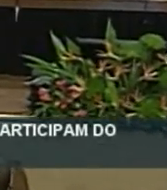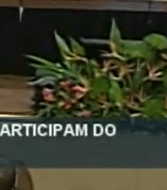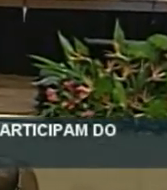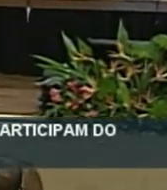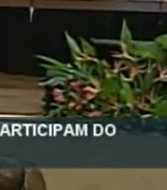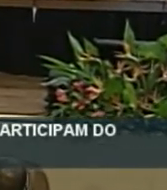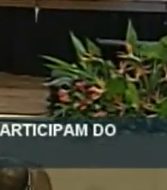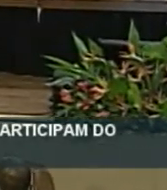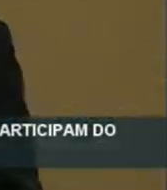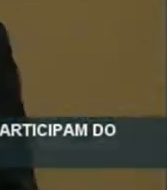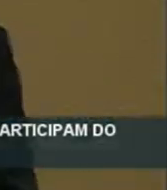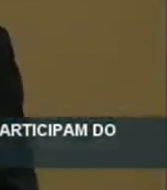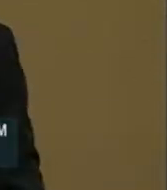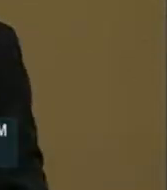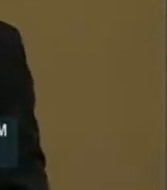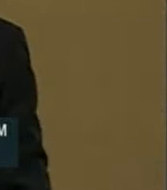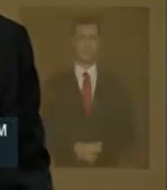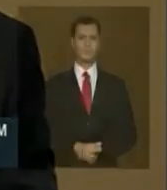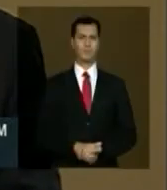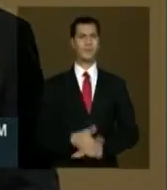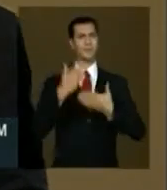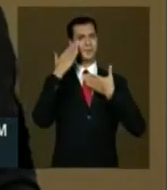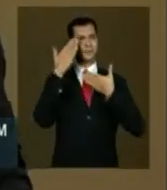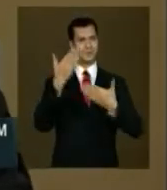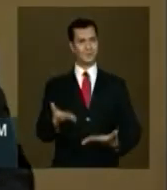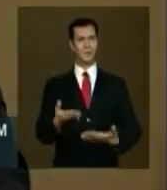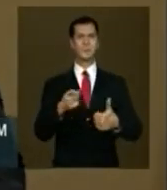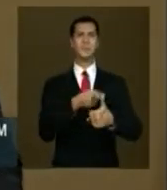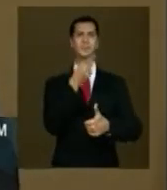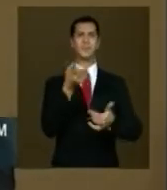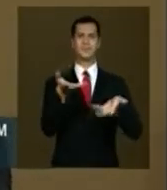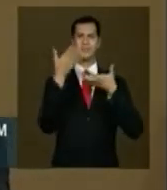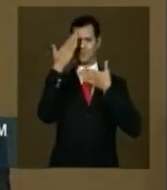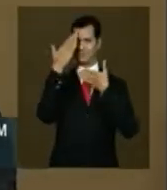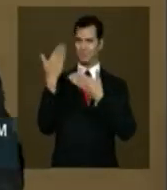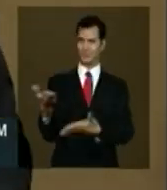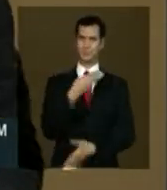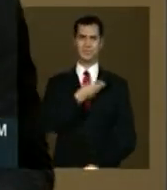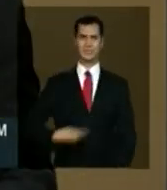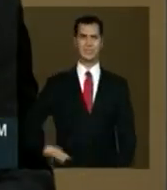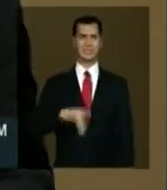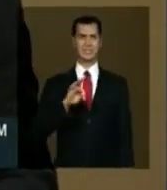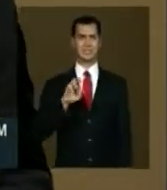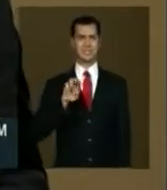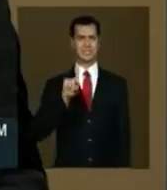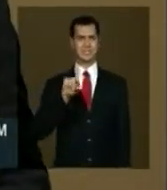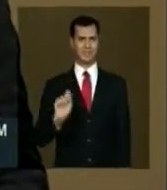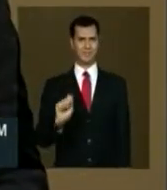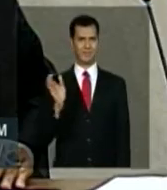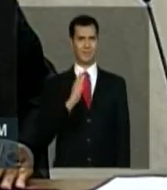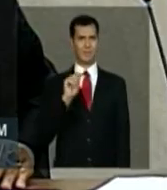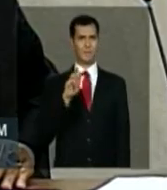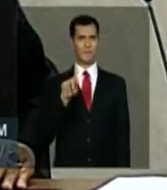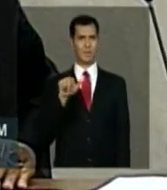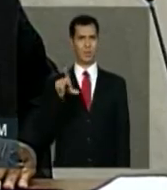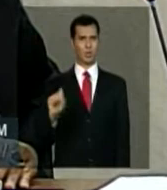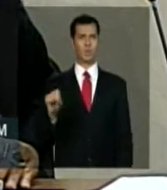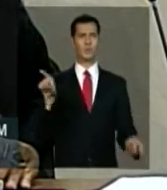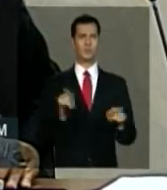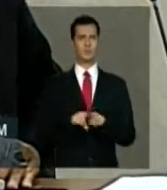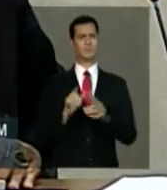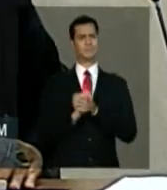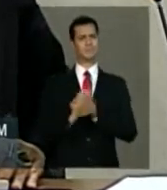patriota muito obrigado eu queria em primeiro lugar agradecer a ministra Teresa Campelo e também